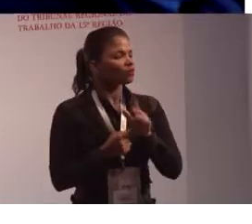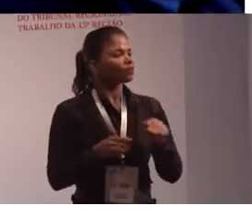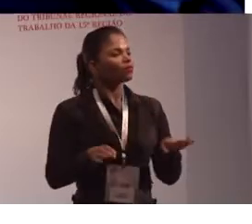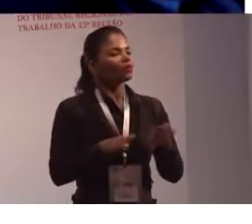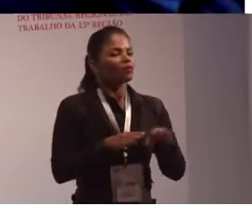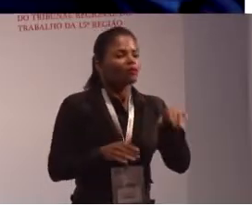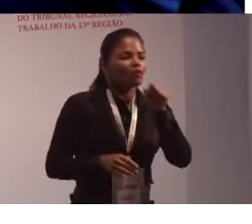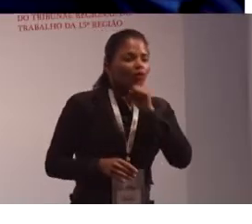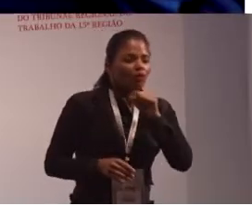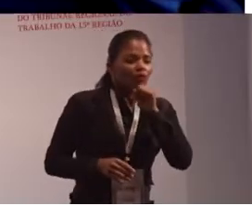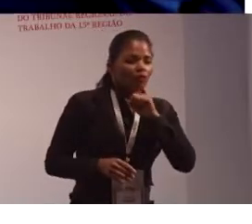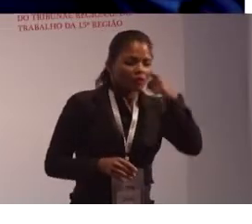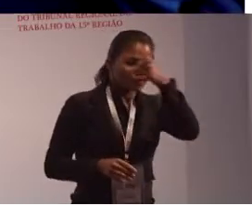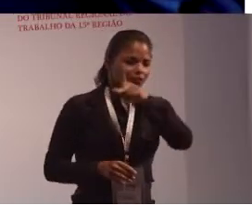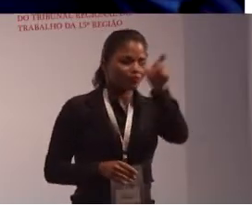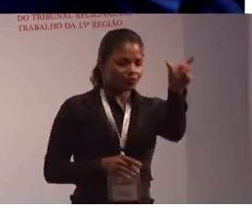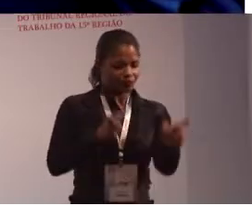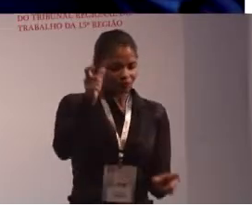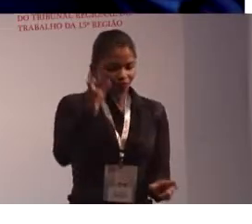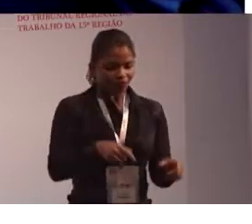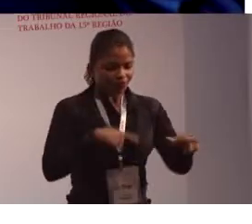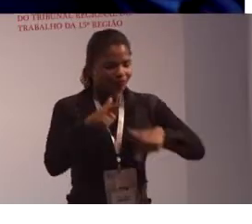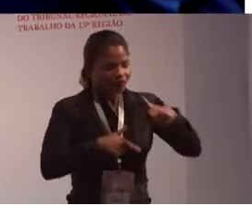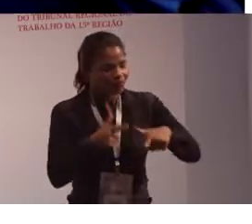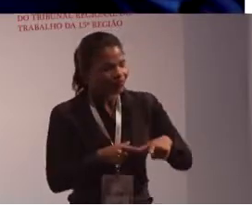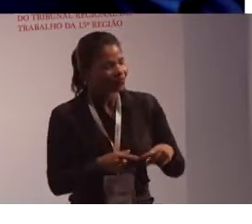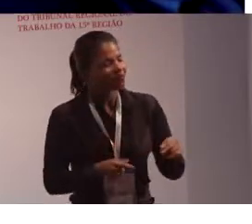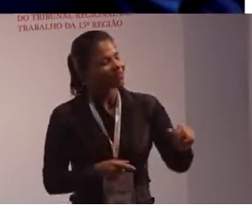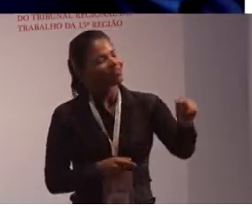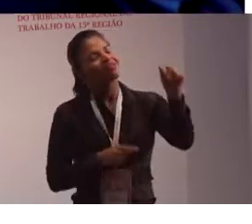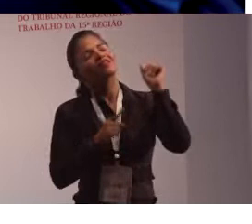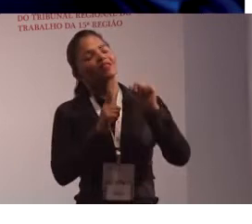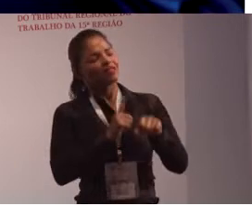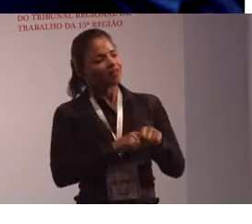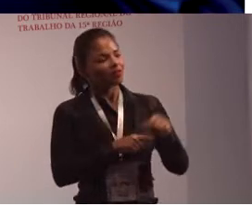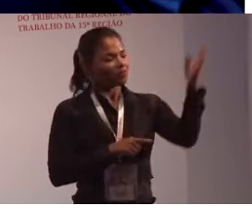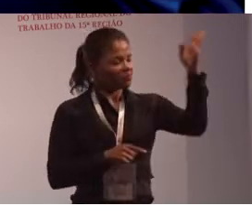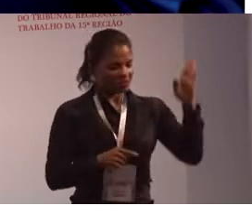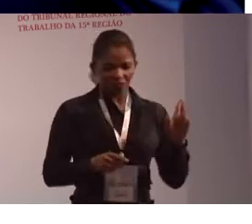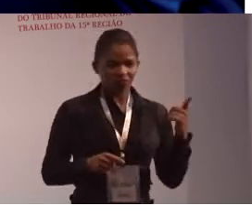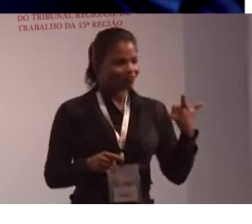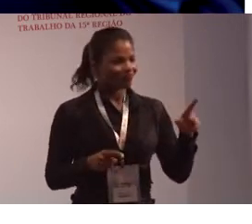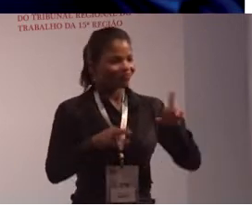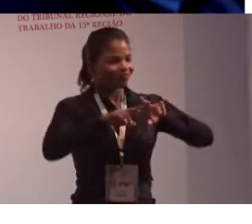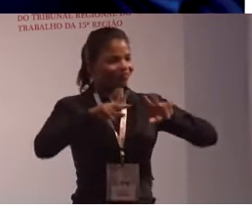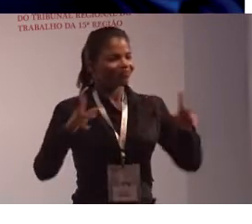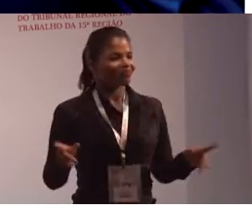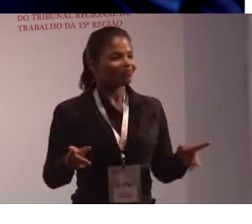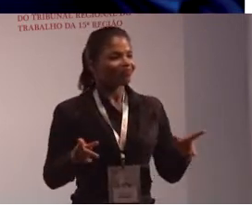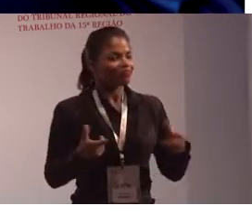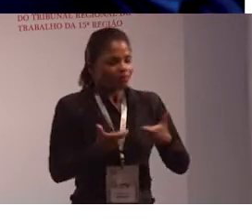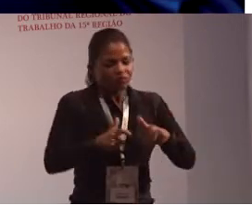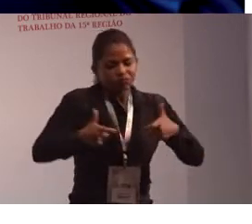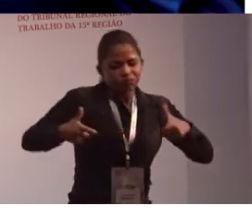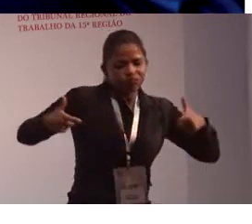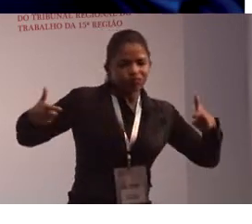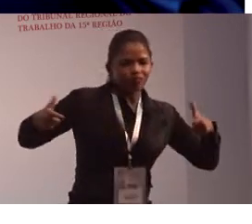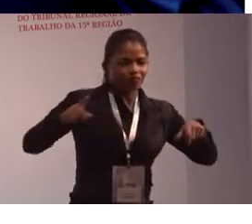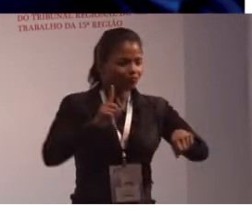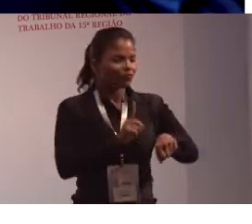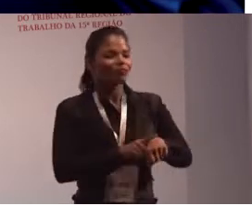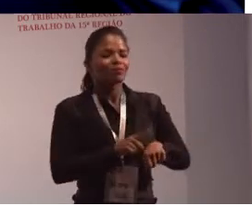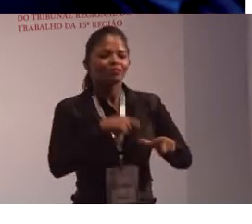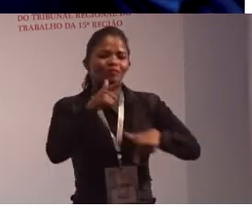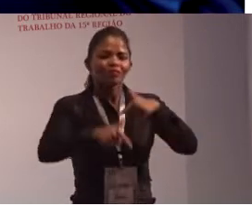o envelhecimento, as pessoas tendem a trabalhar mais tempo em todo o mundo, aqui no Brasil não é diferente, e esse aumento do tempo de